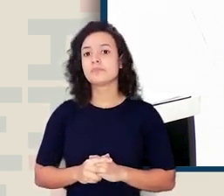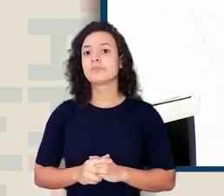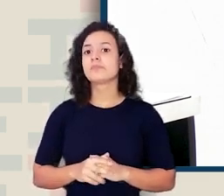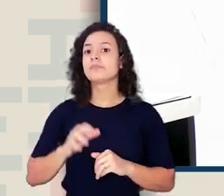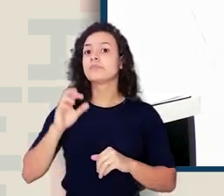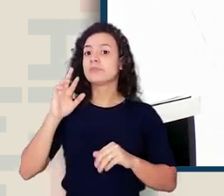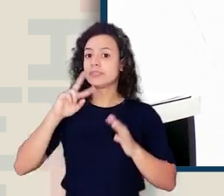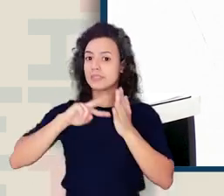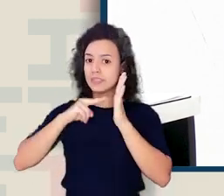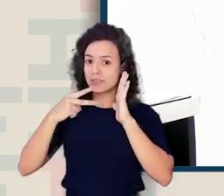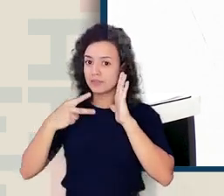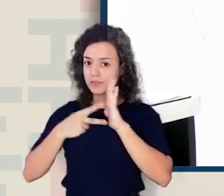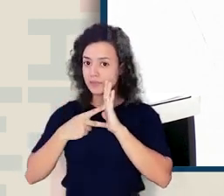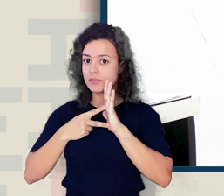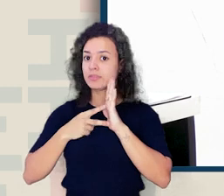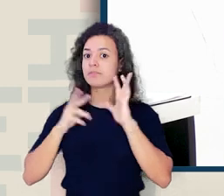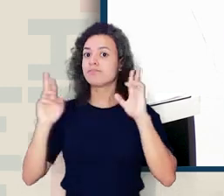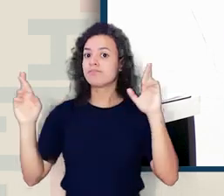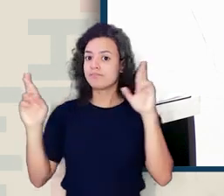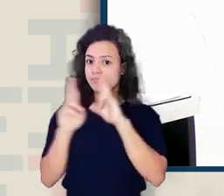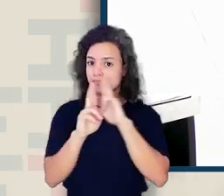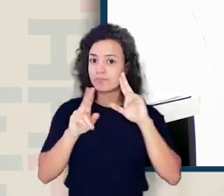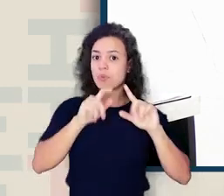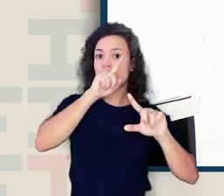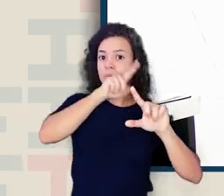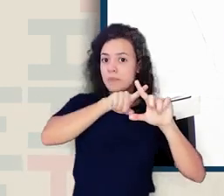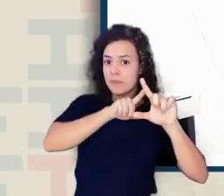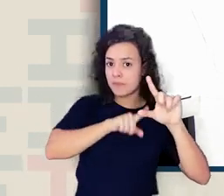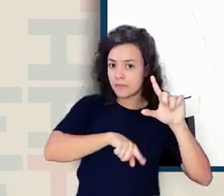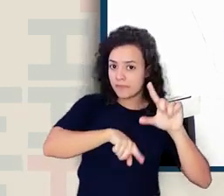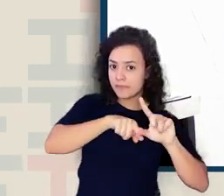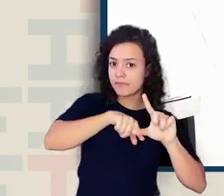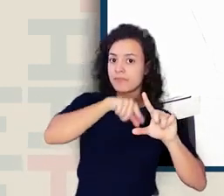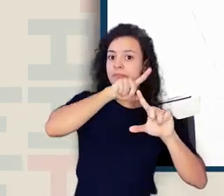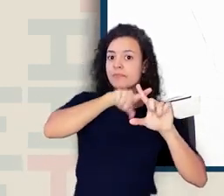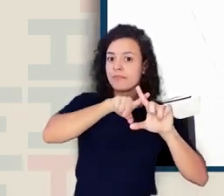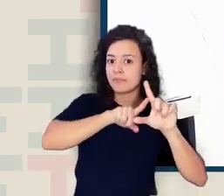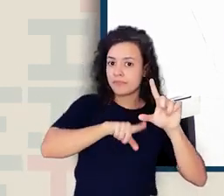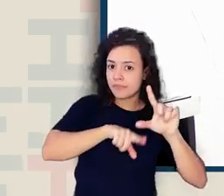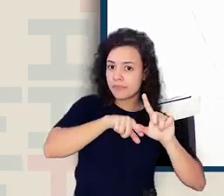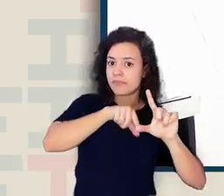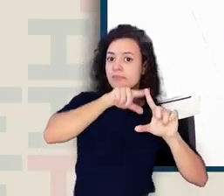Então, é quando eu vou associar ao andamento lento também no ferro.